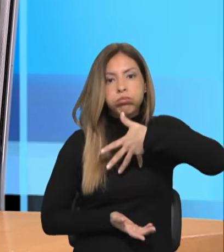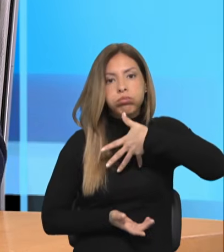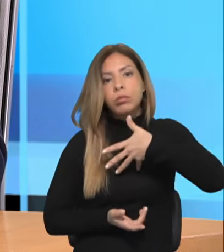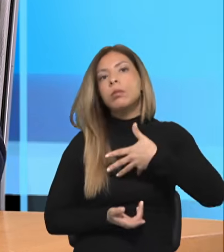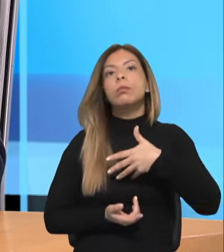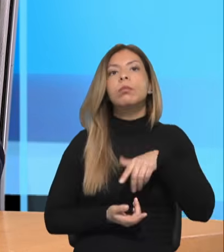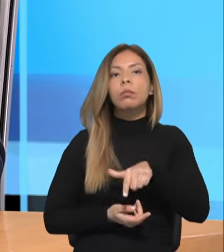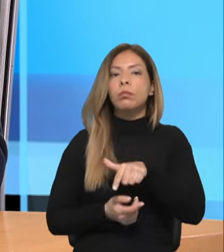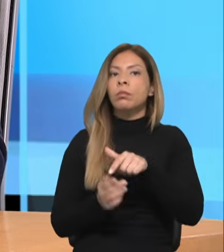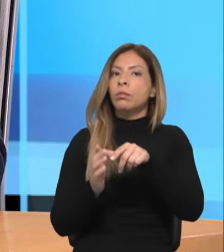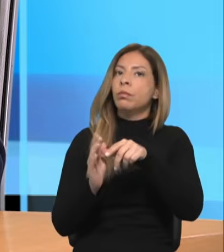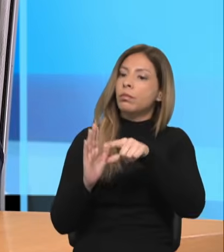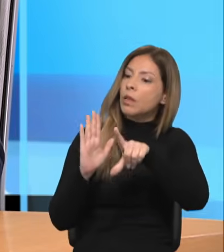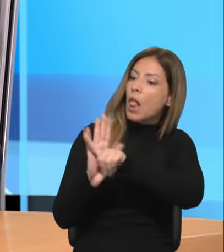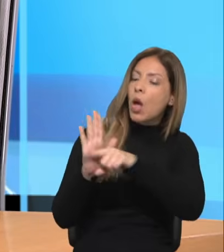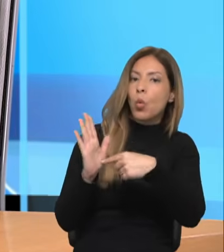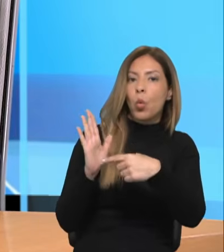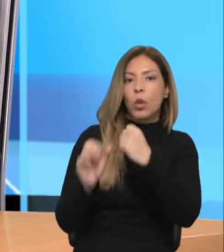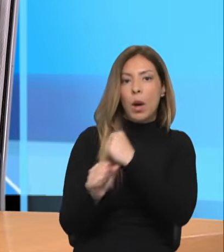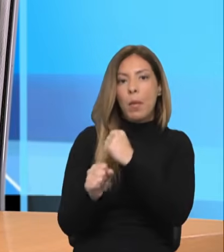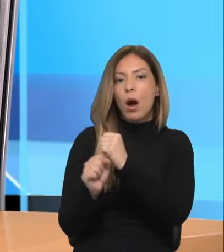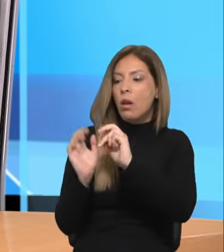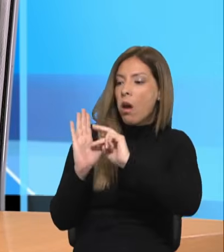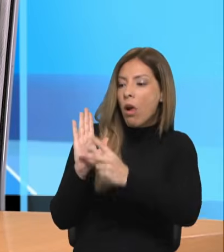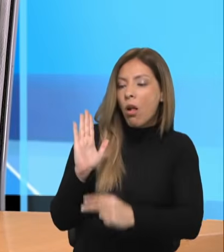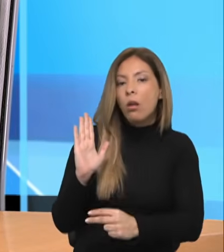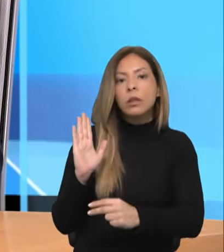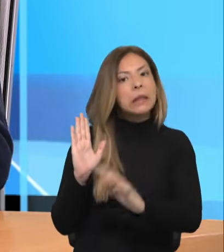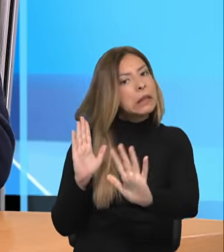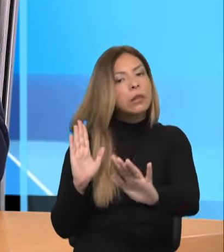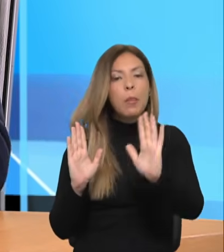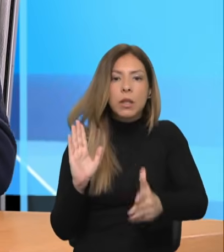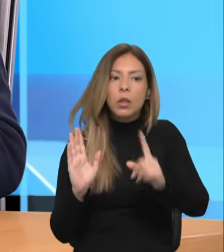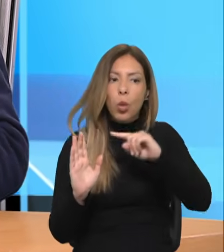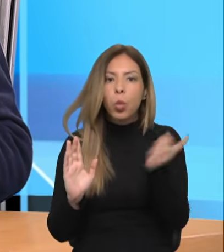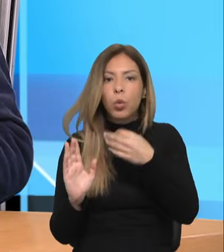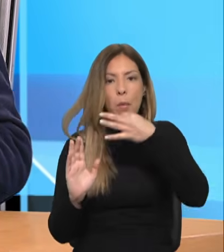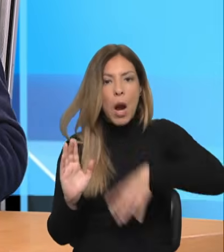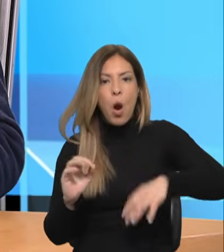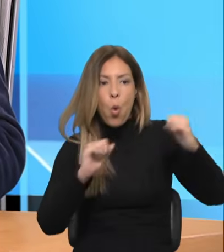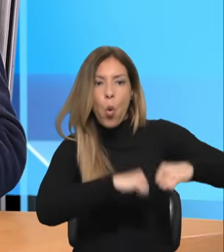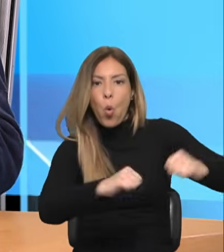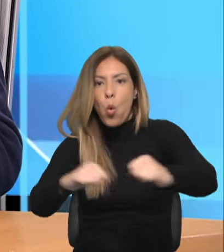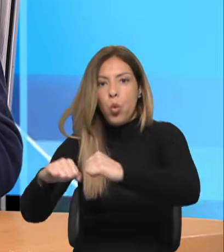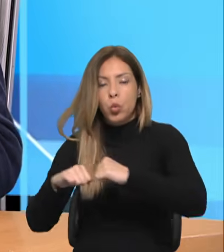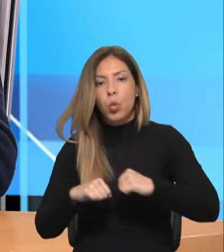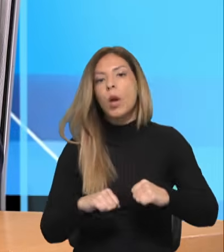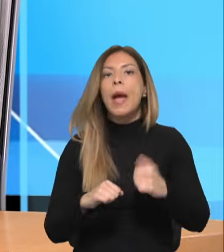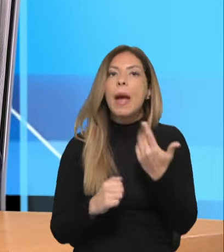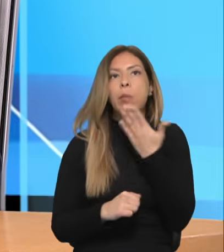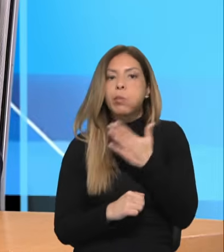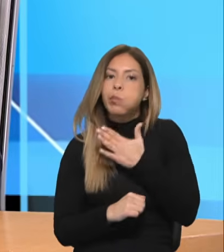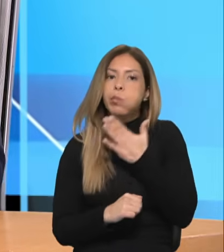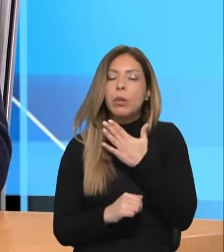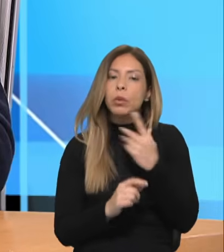reforma laboral, haver um entendimento, ou pelo menos um clima mais ameno